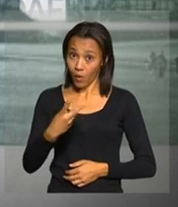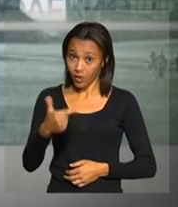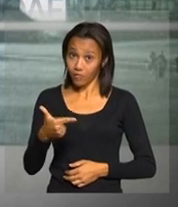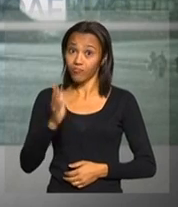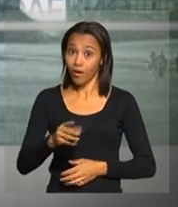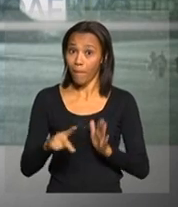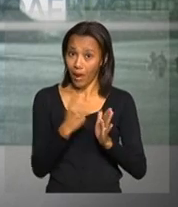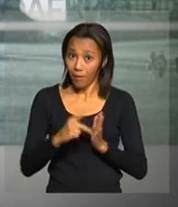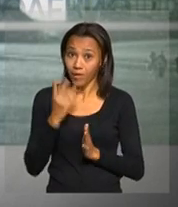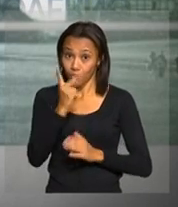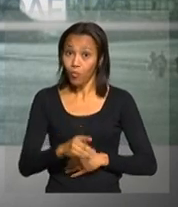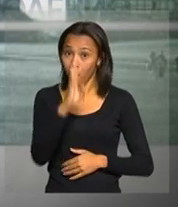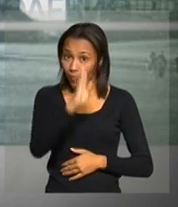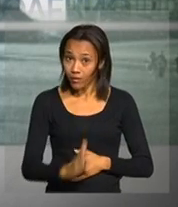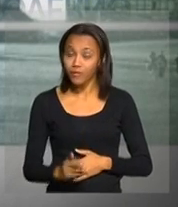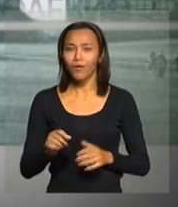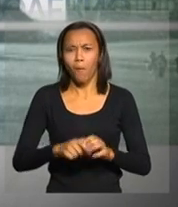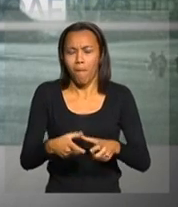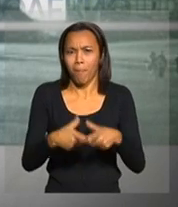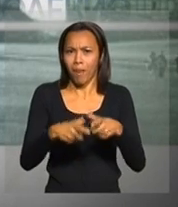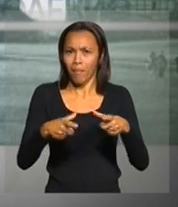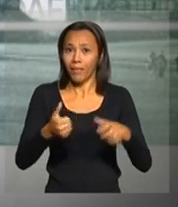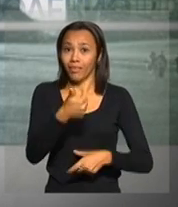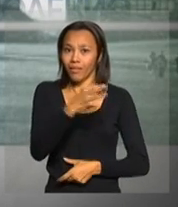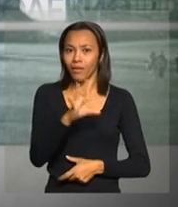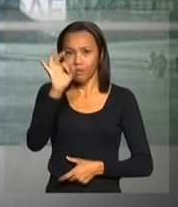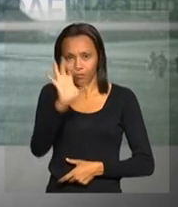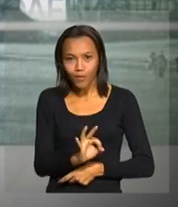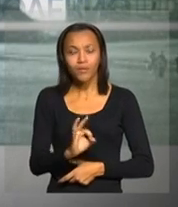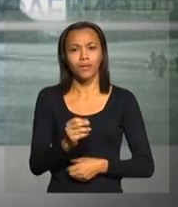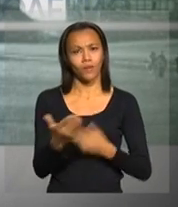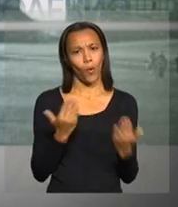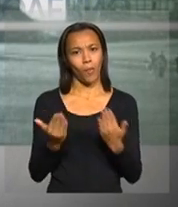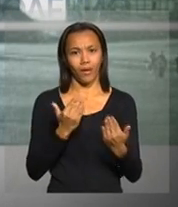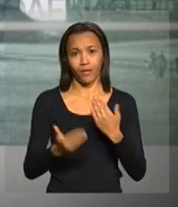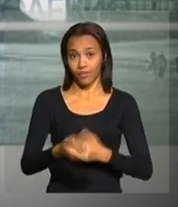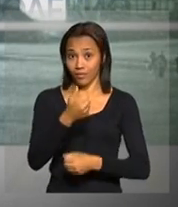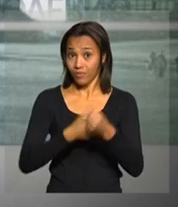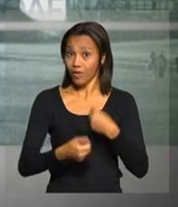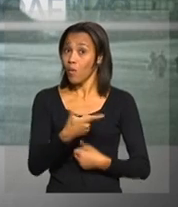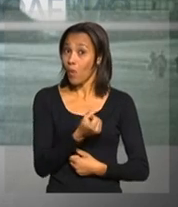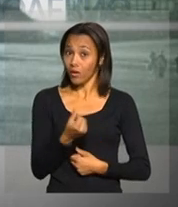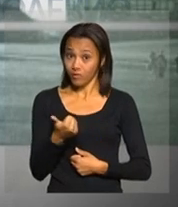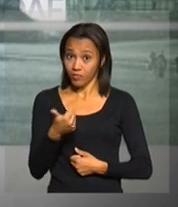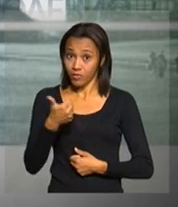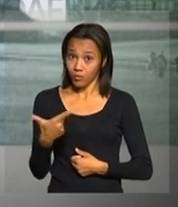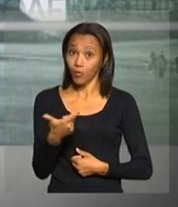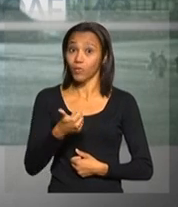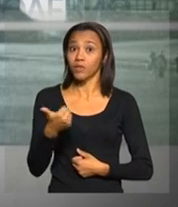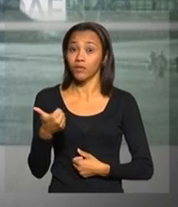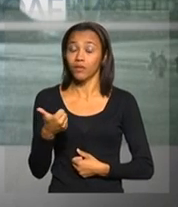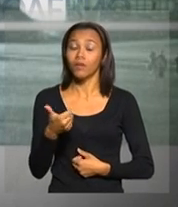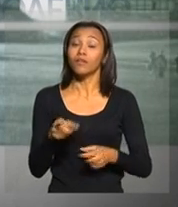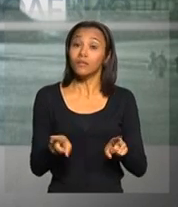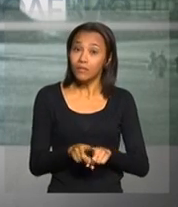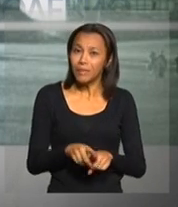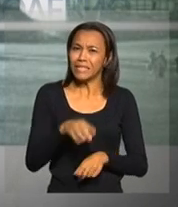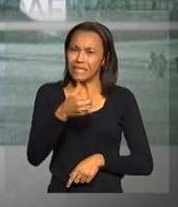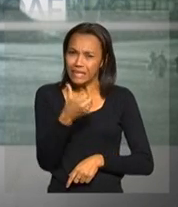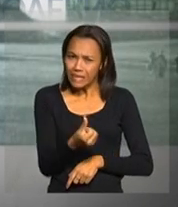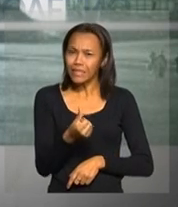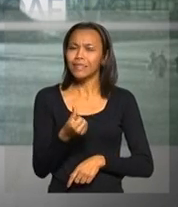12.342 transplantes no país, um aumento de 13% em relação ao primeiro semestre de 2011.